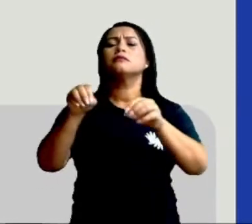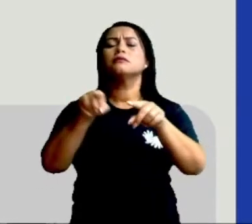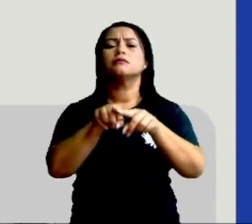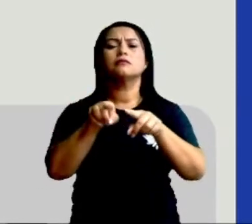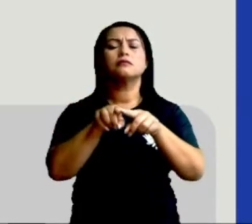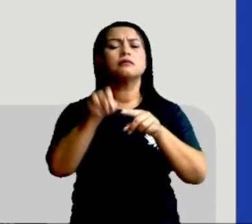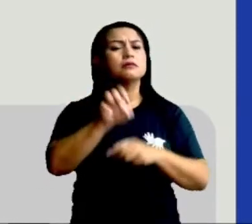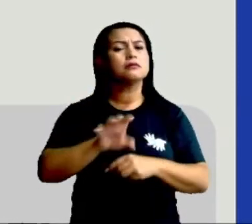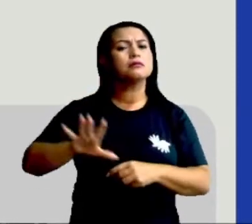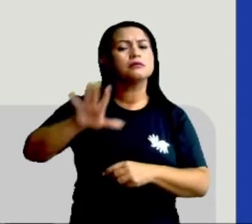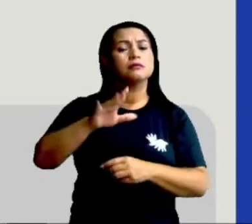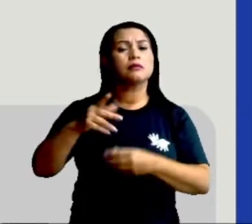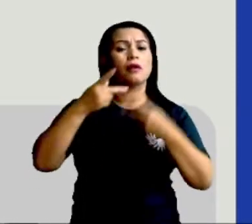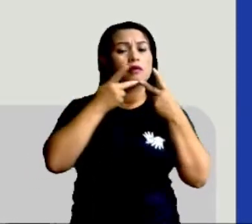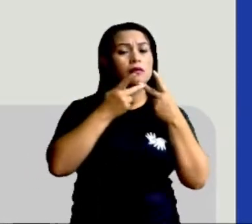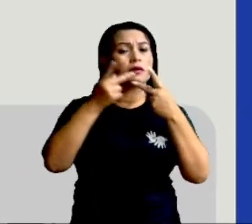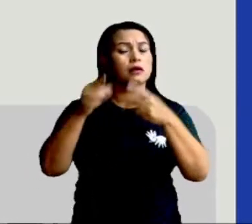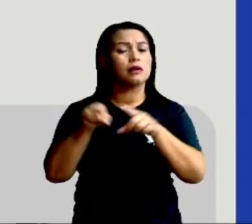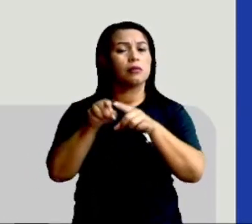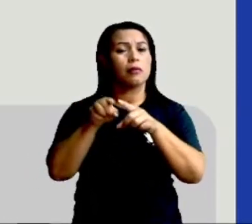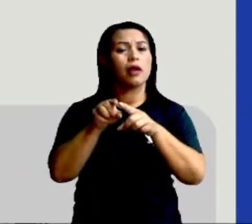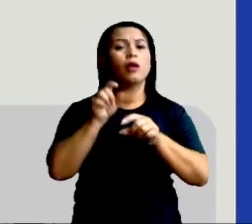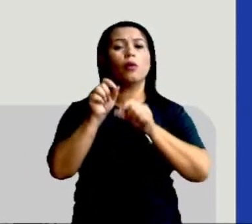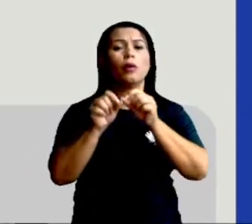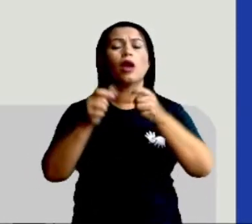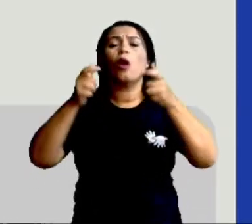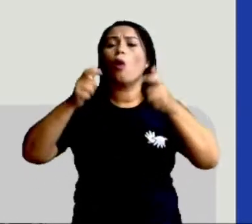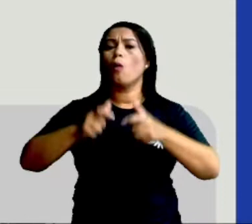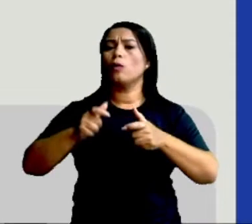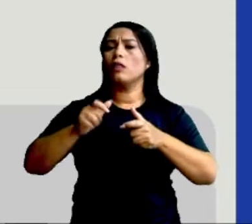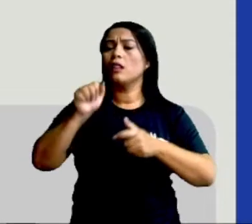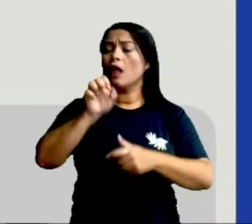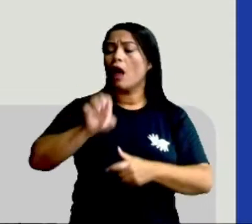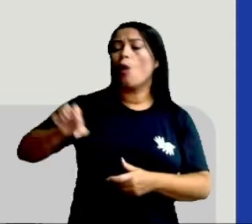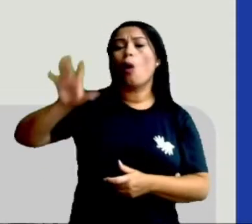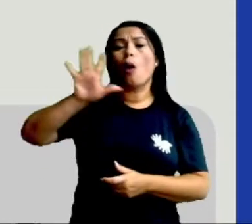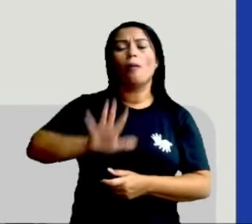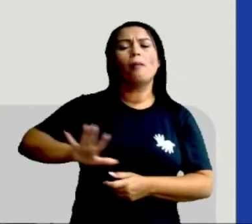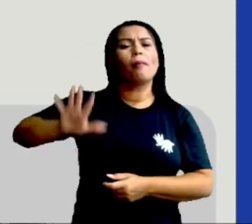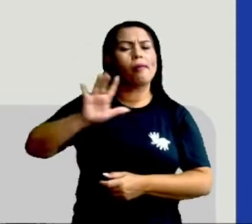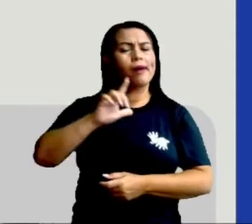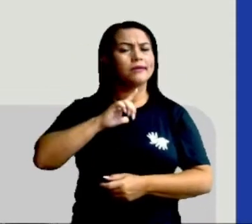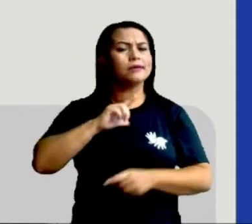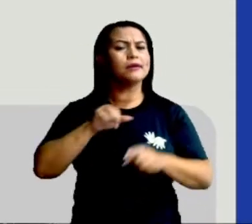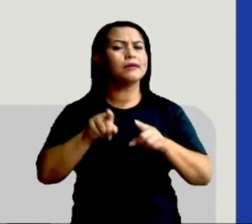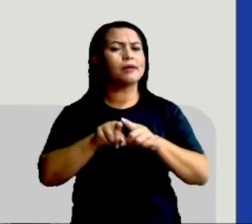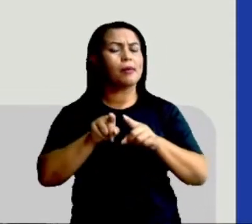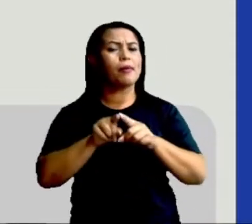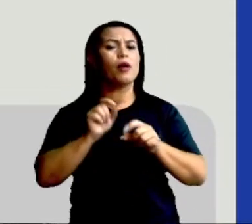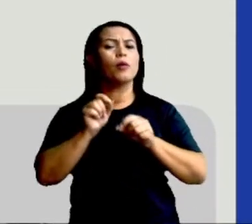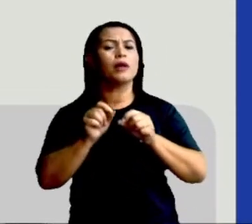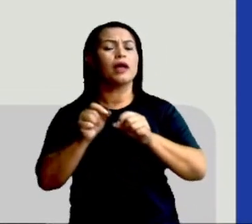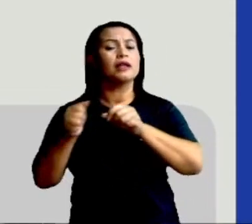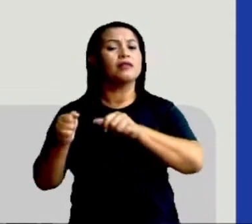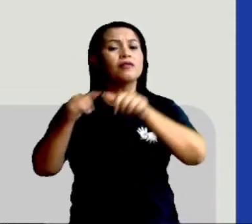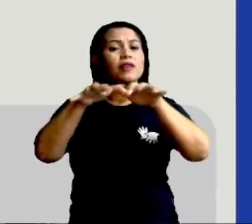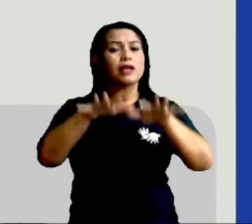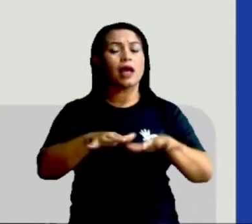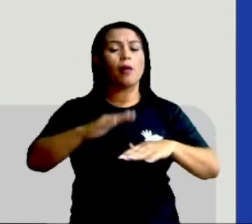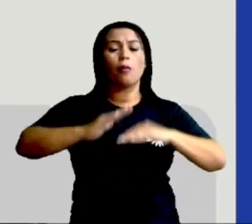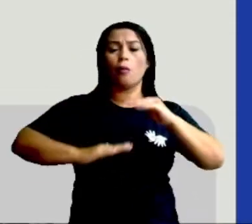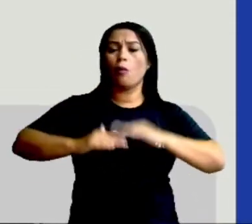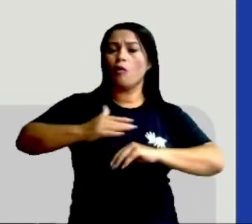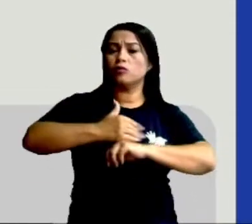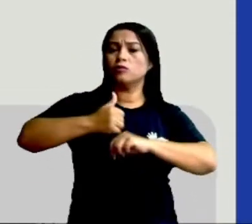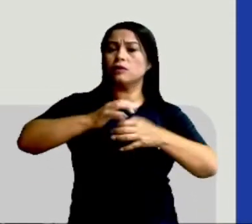visitam e divulgam a colônia portuguesa na Europa. Também se registra a instalação de profissionais